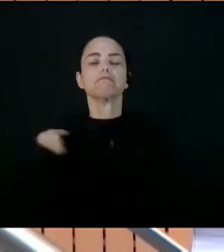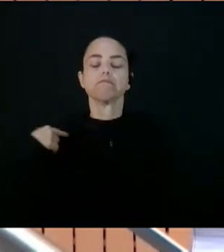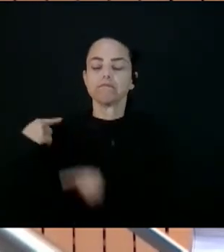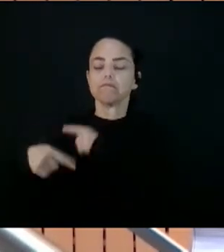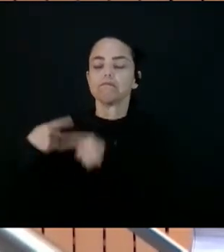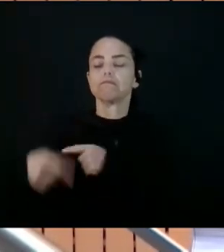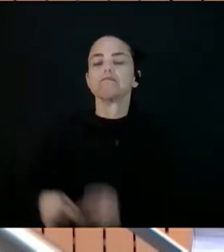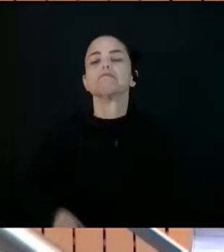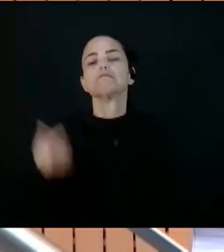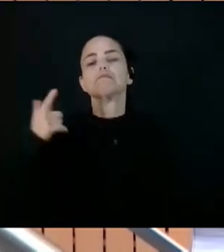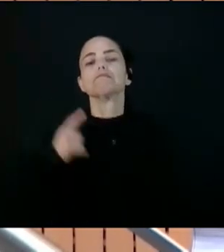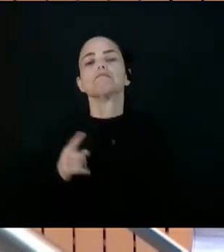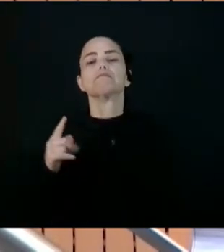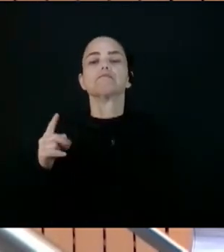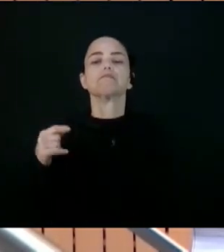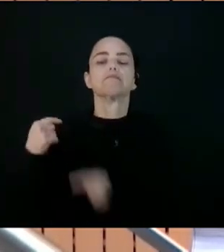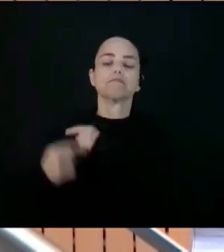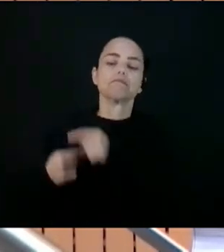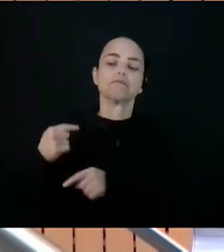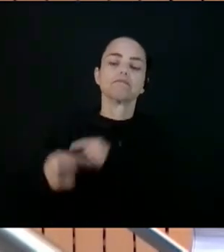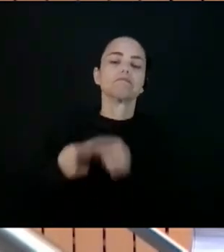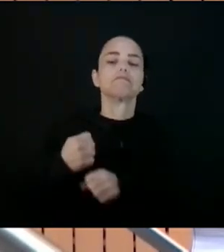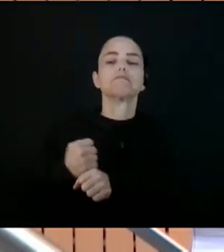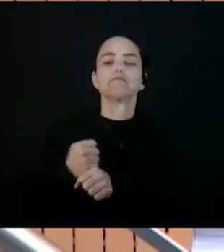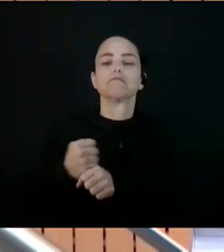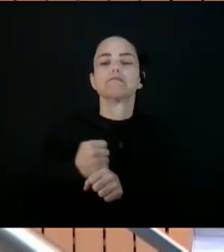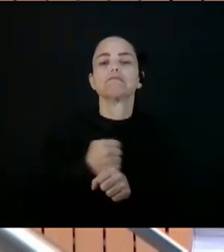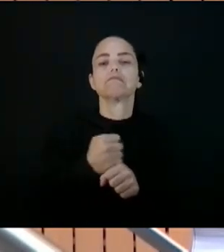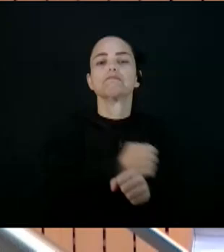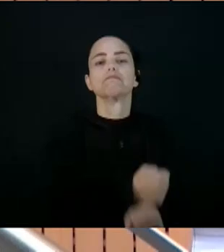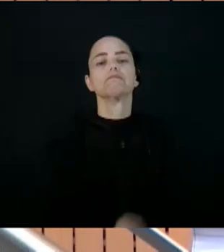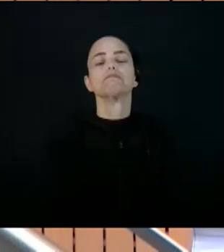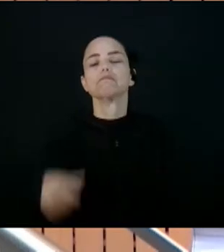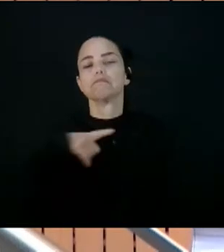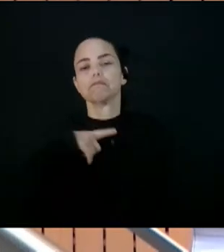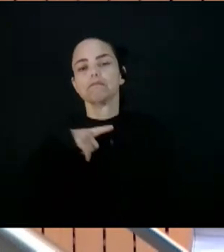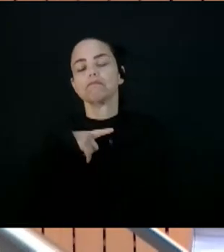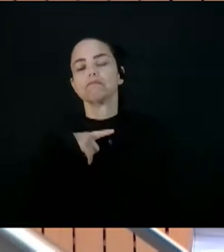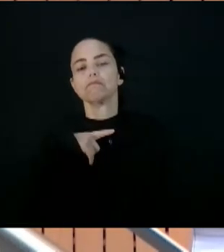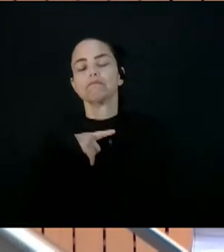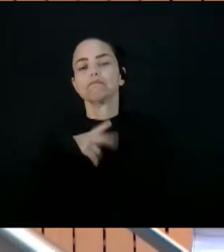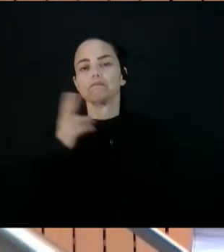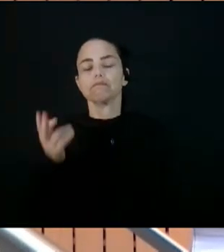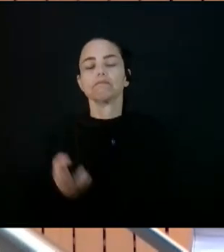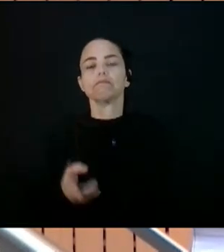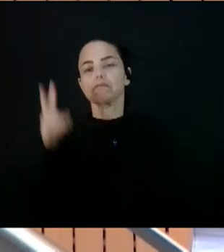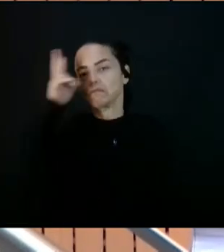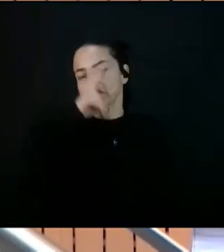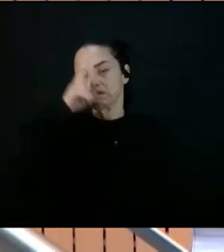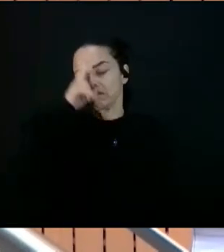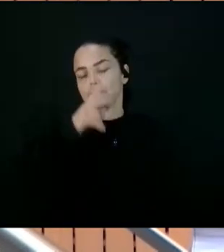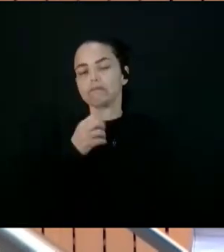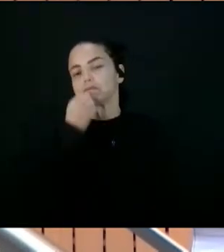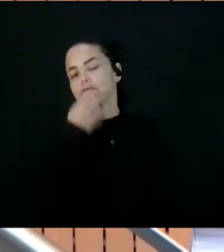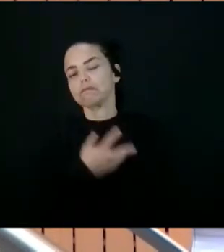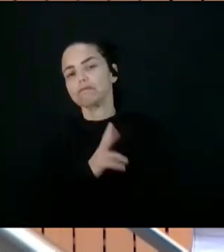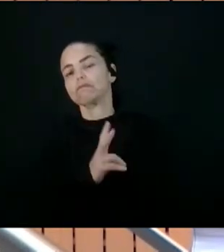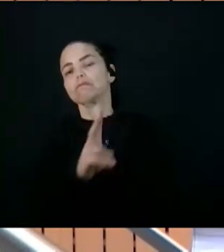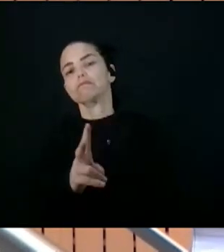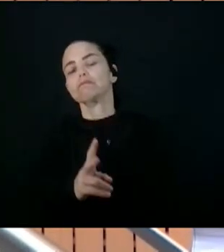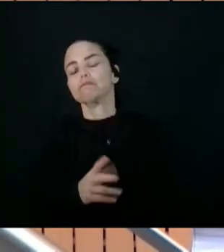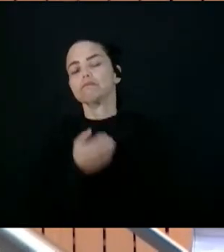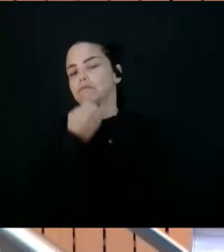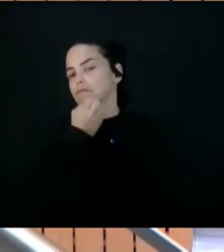por muitos e muitos anos e que a gente tenha em mente o que ele fez sempre com muita